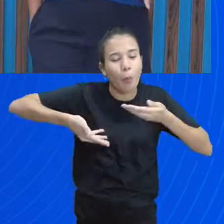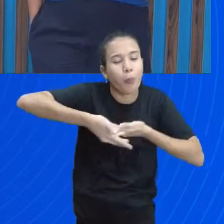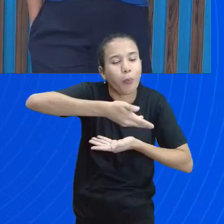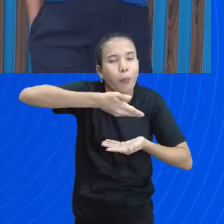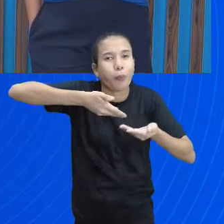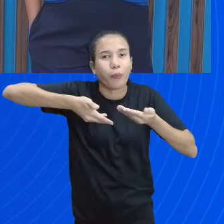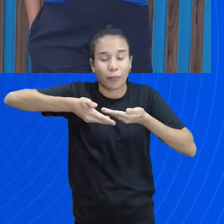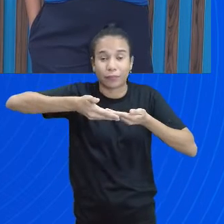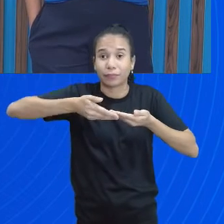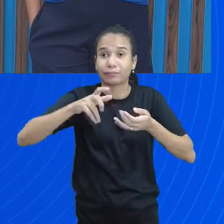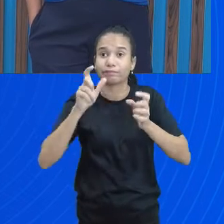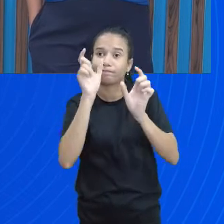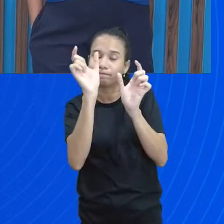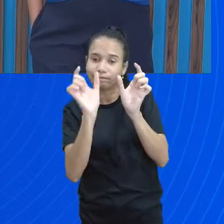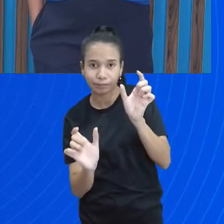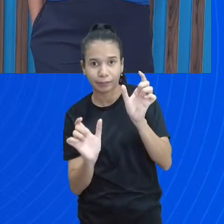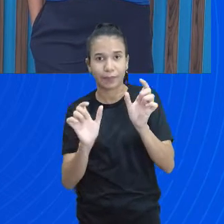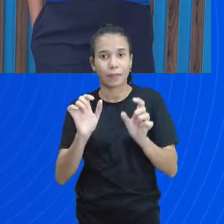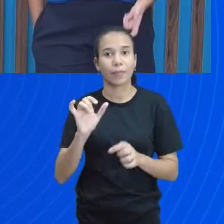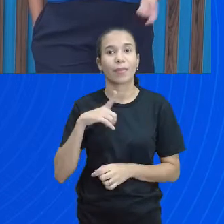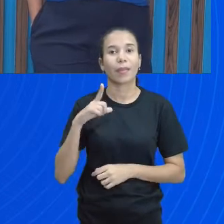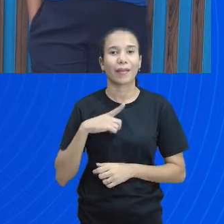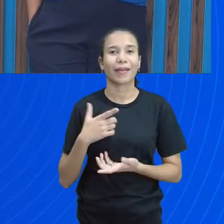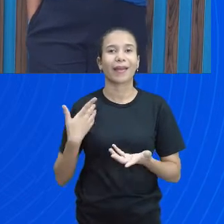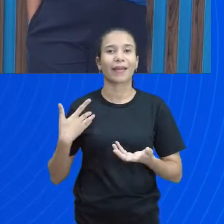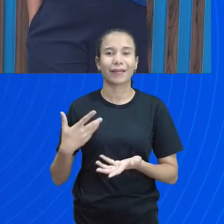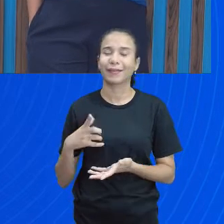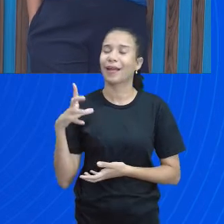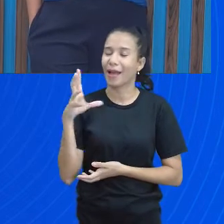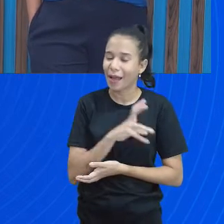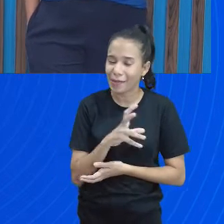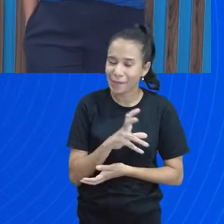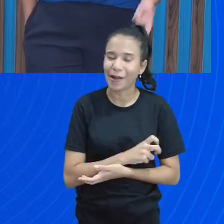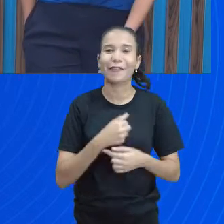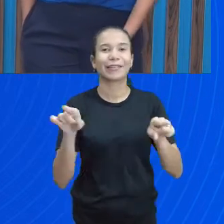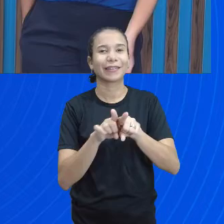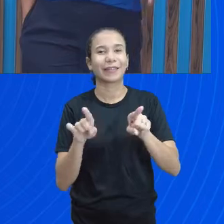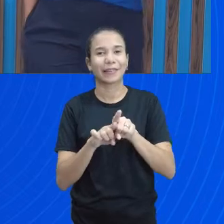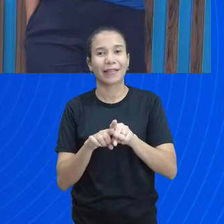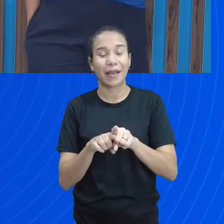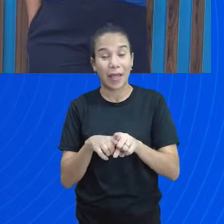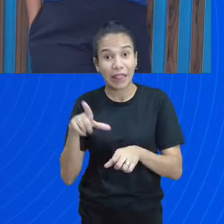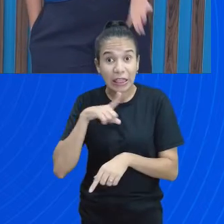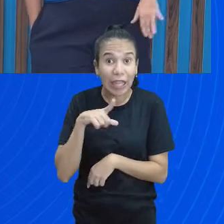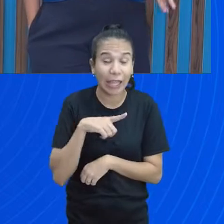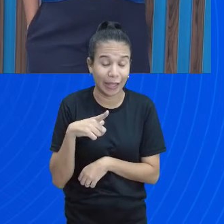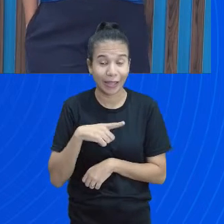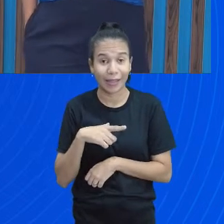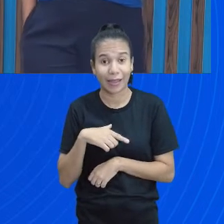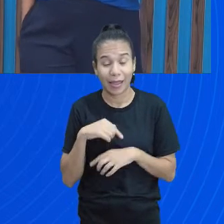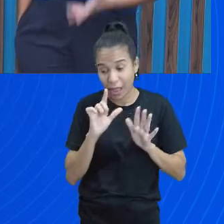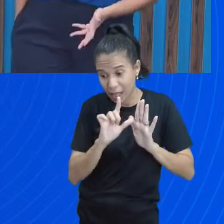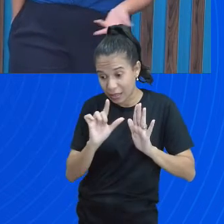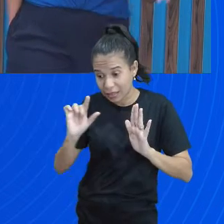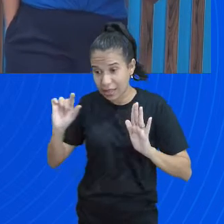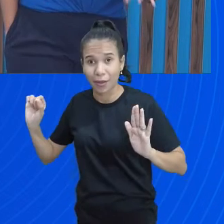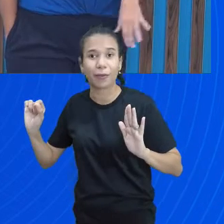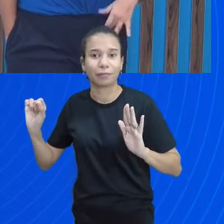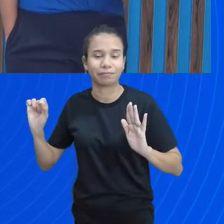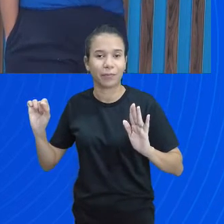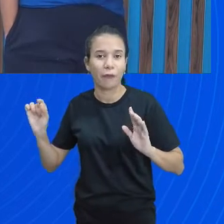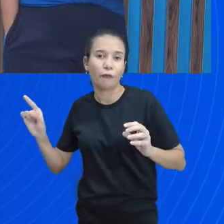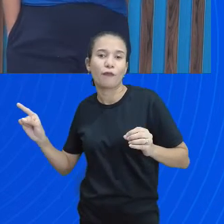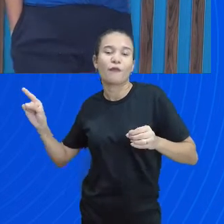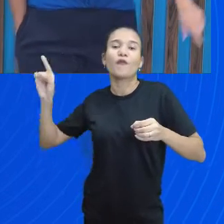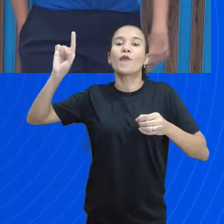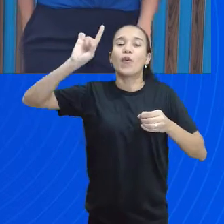A gente vai ter uma série de imperfeitos, né? Mimava é um pretérito imperfeito. Adorava, um pretérito imperfeito. Havia um pretérito imperfeito. Saiu um